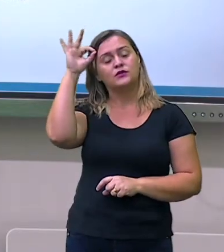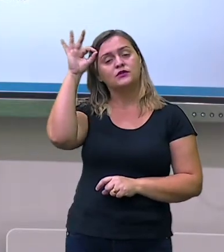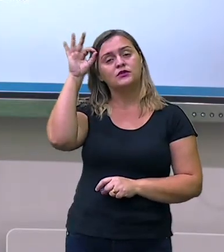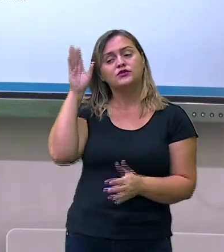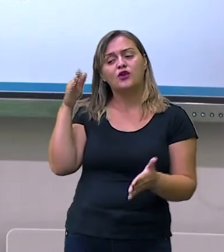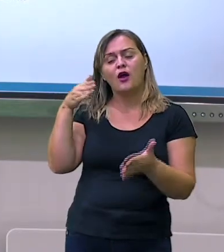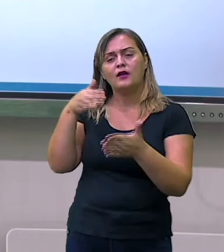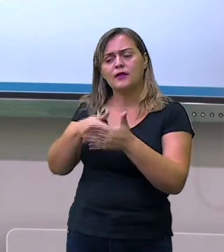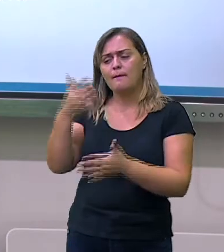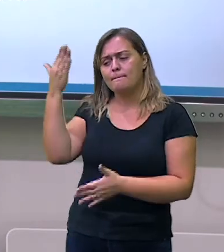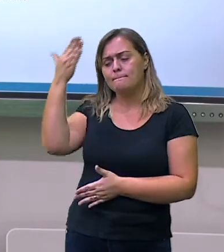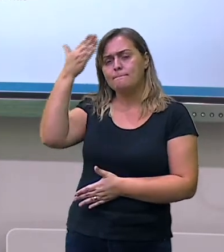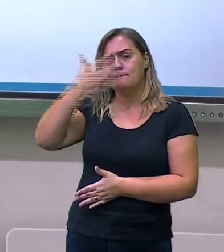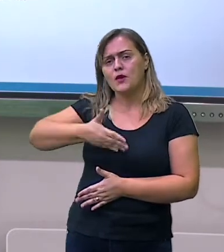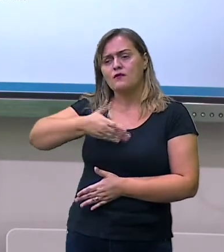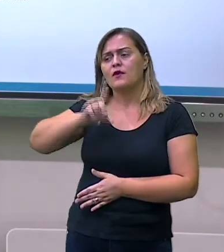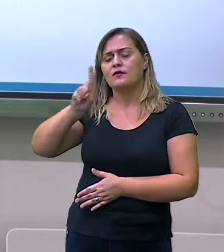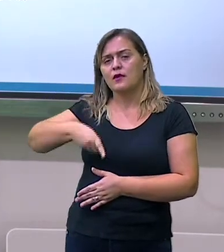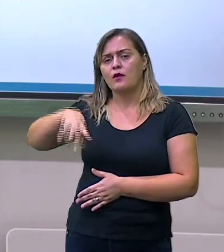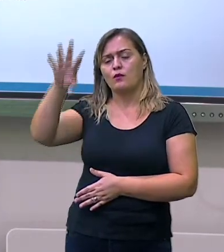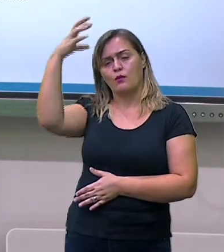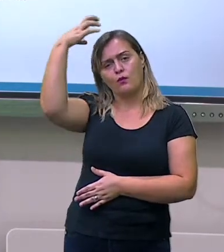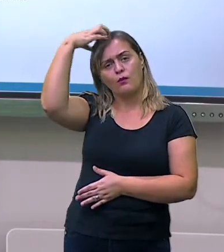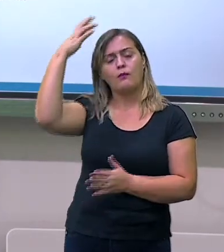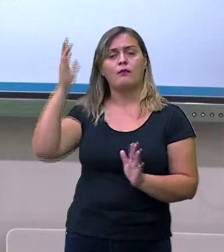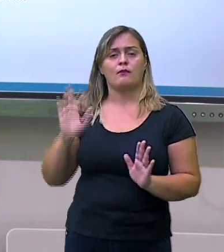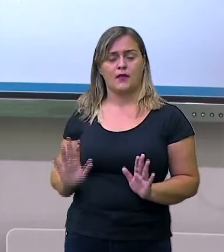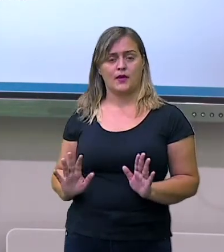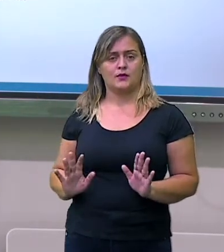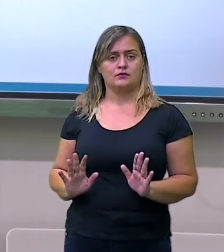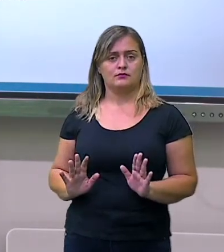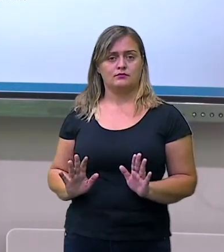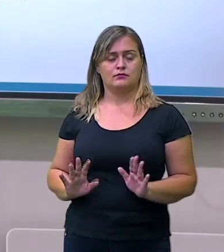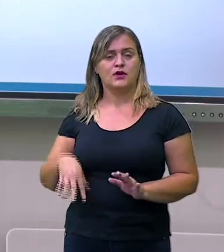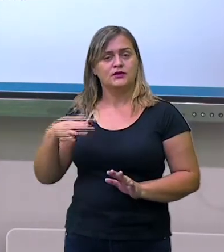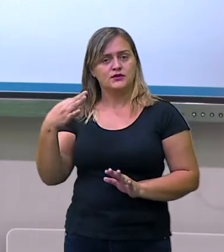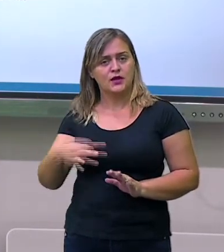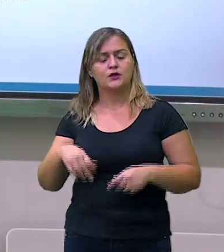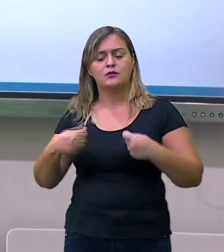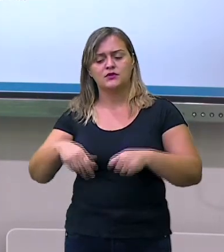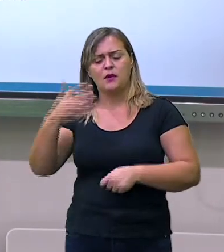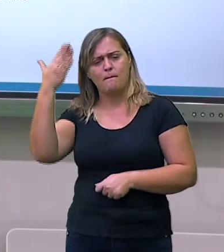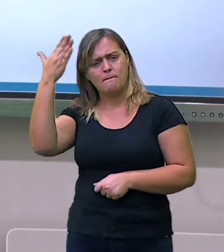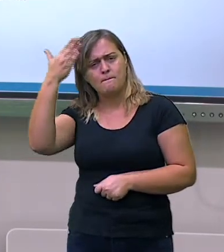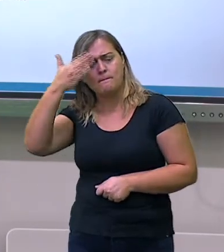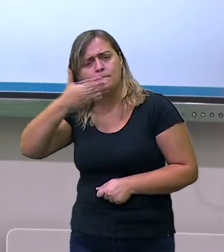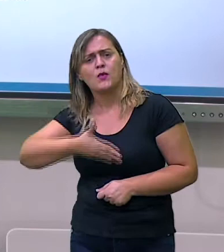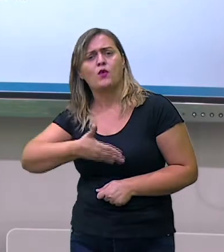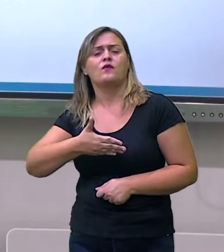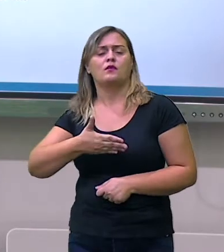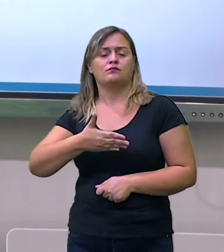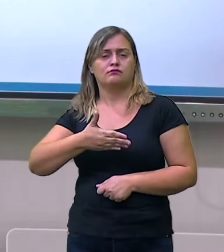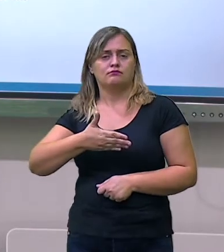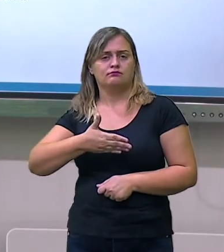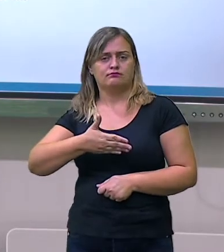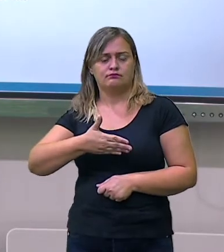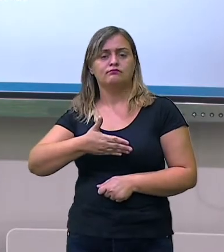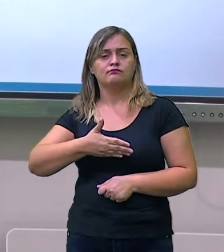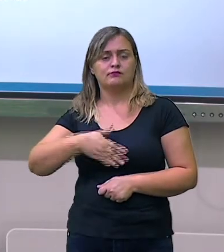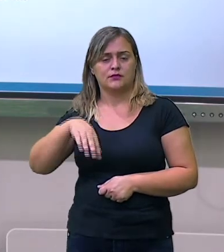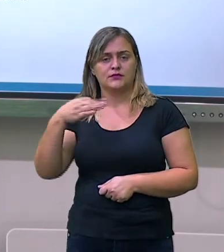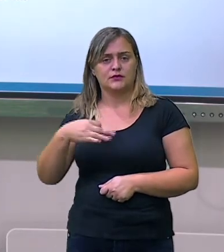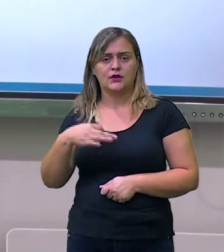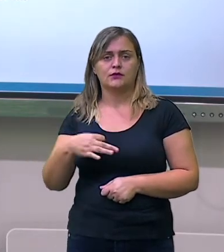o contrário, até que seja julgado, até que entreguem provas contra aquela pessoa que cometeu o